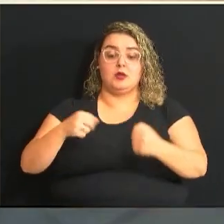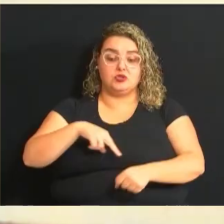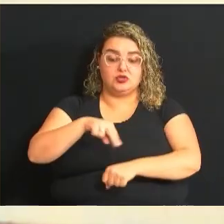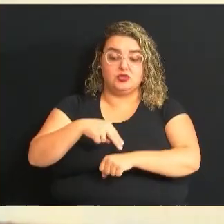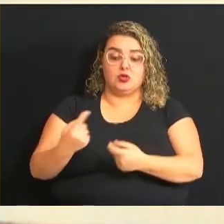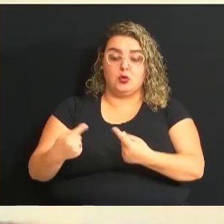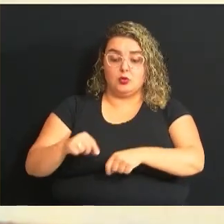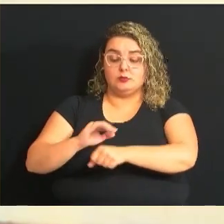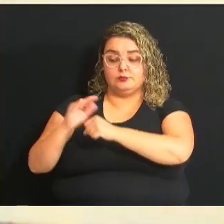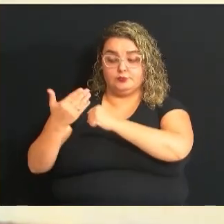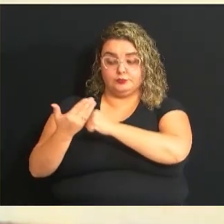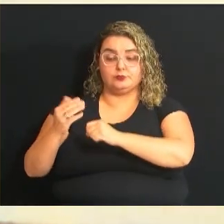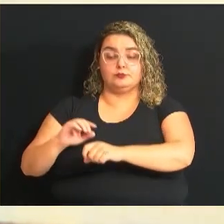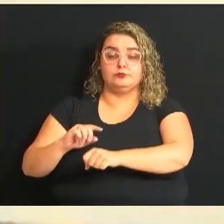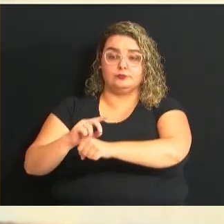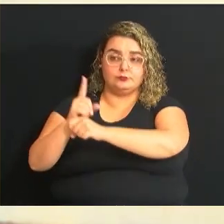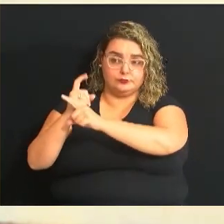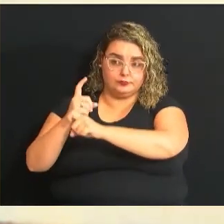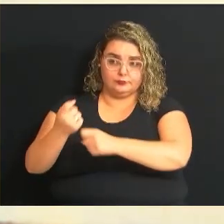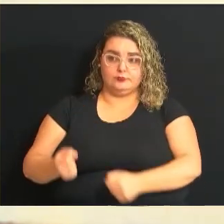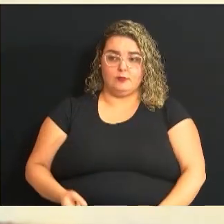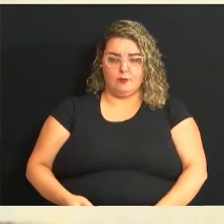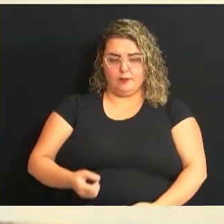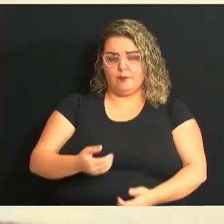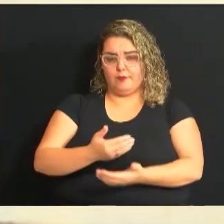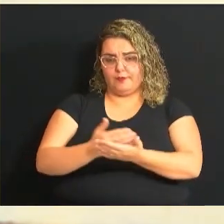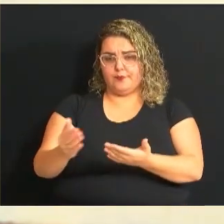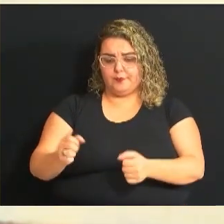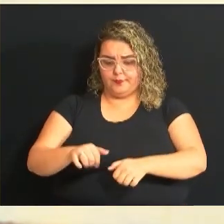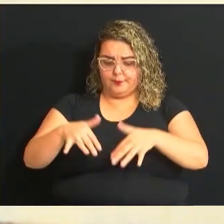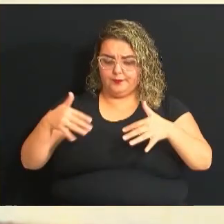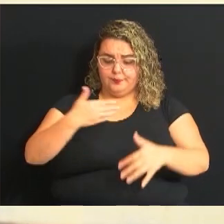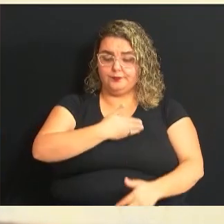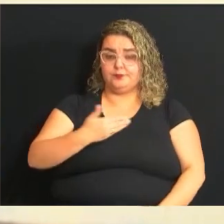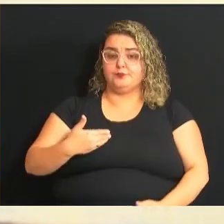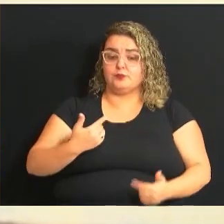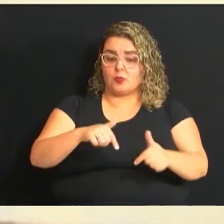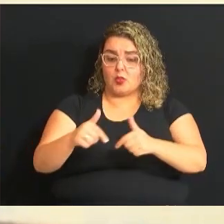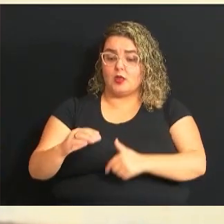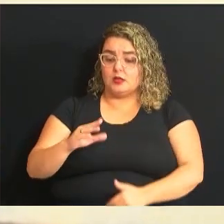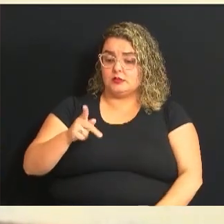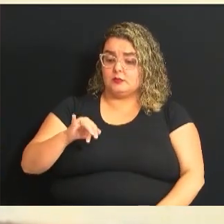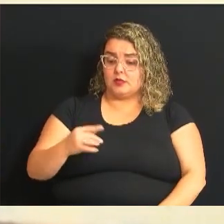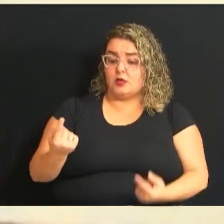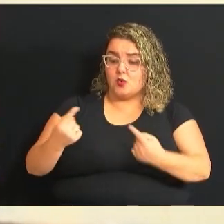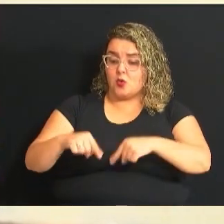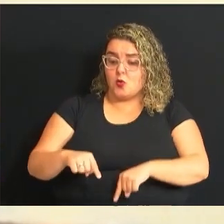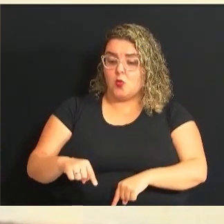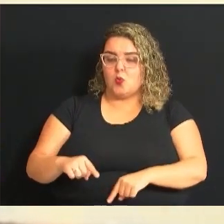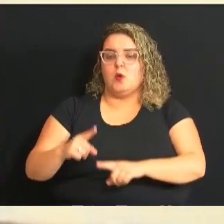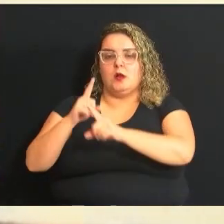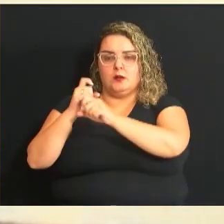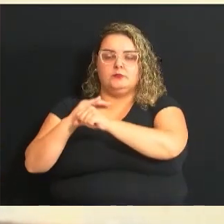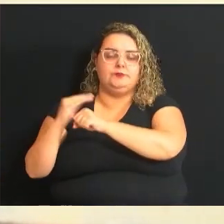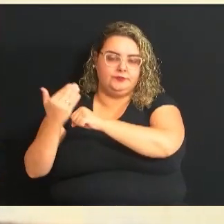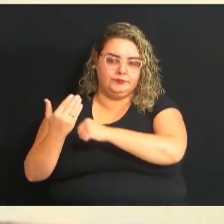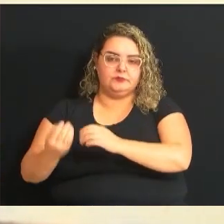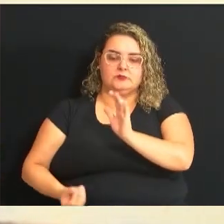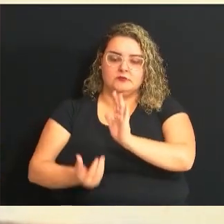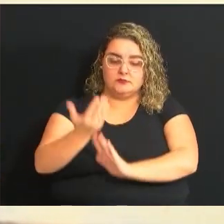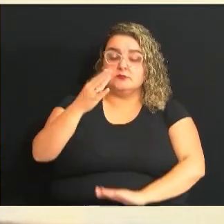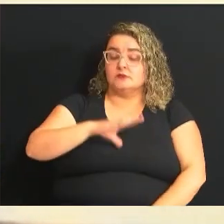Institucional. Nós vamos dar início, então, a essa audiência pública, que faz parte dos trabalhos da CPI Antifascista, uma CPI